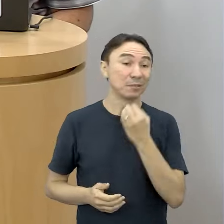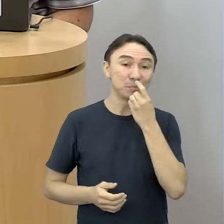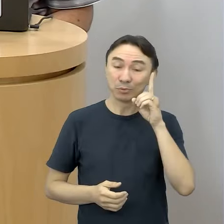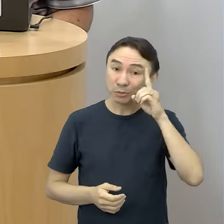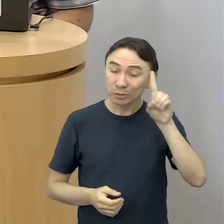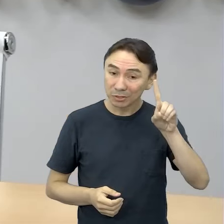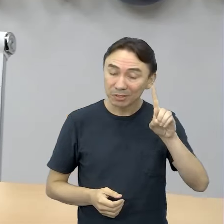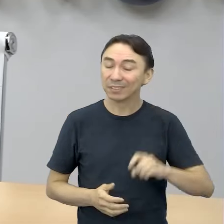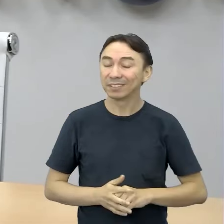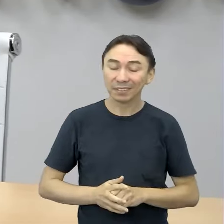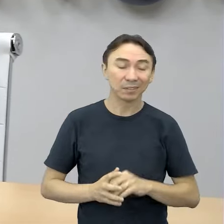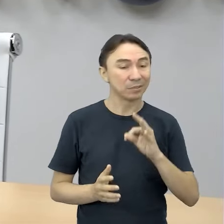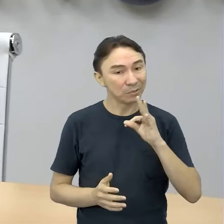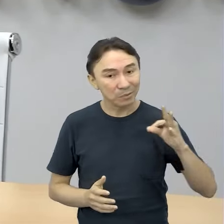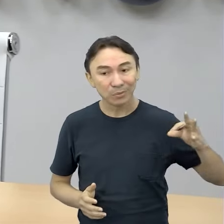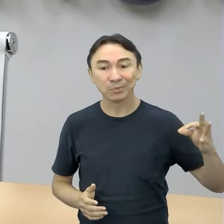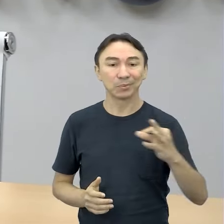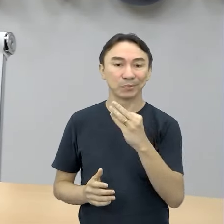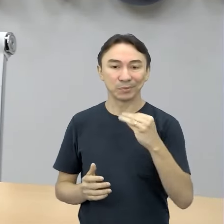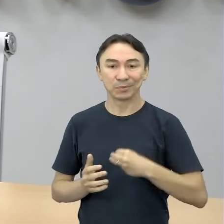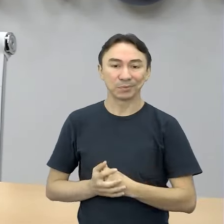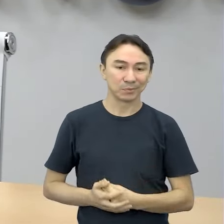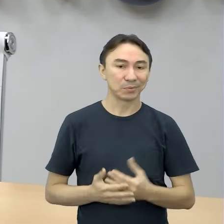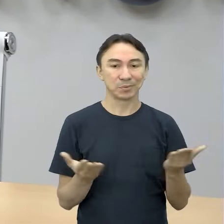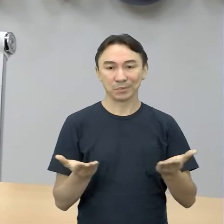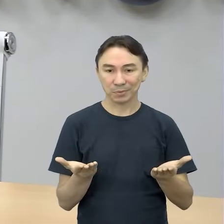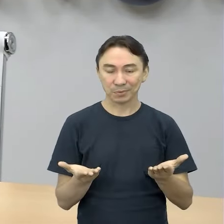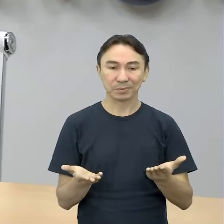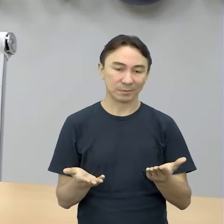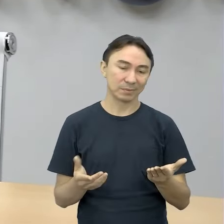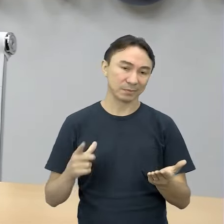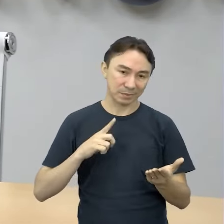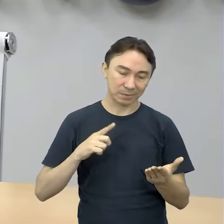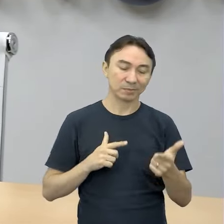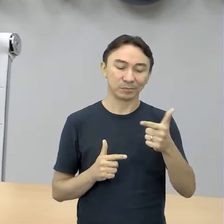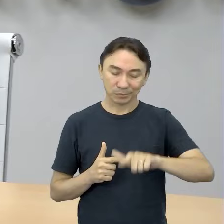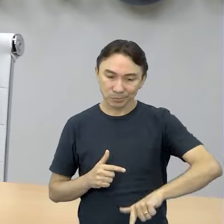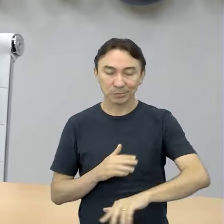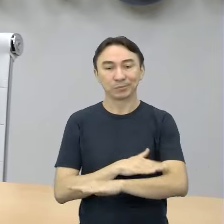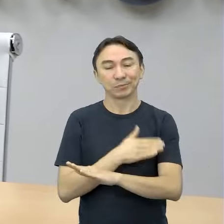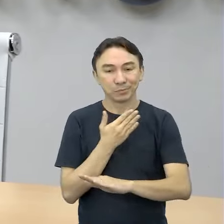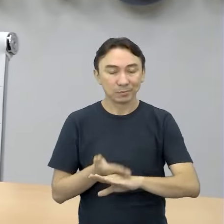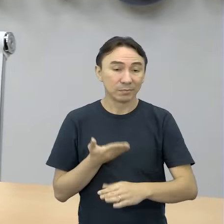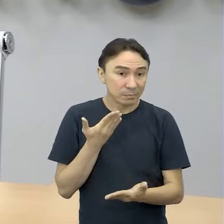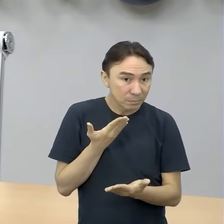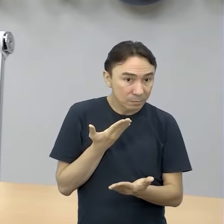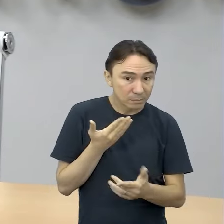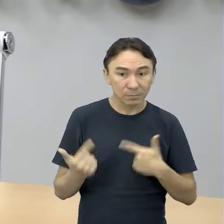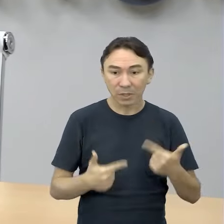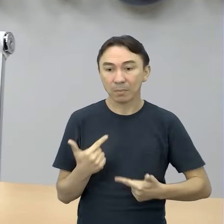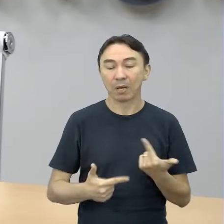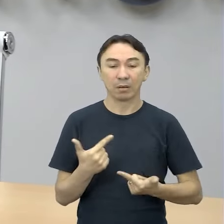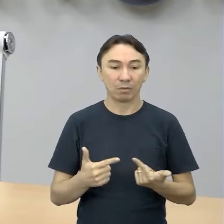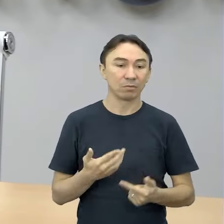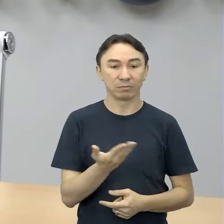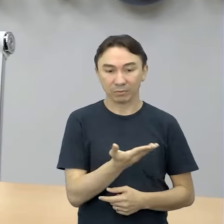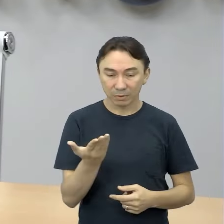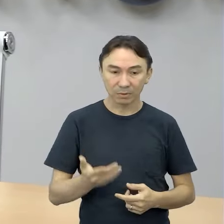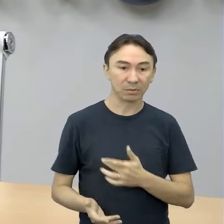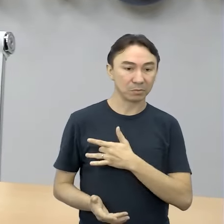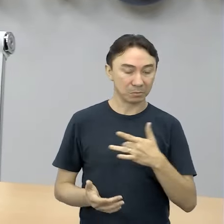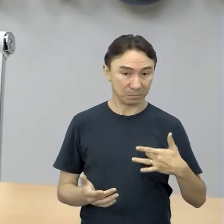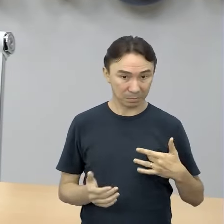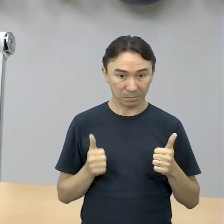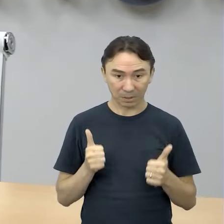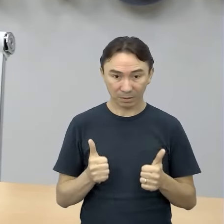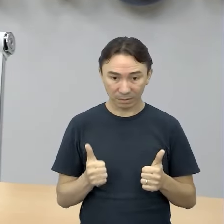todas. Hoje nós estamos aqui para mais um dia de trabalho. Espero que todos estejam bem. Eu sou a Lourdes